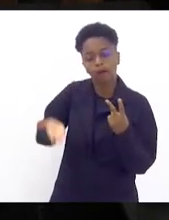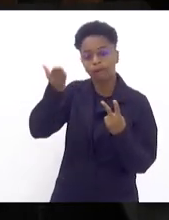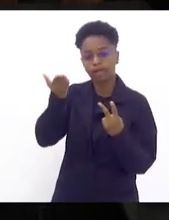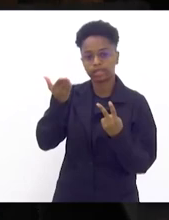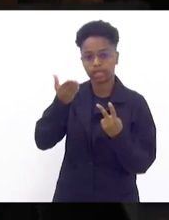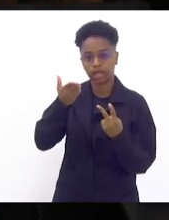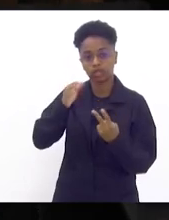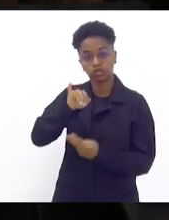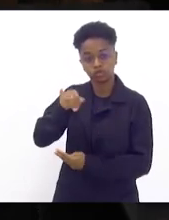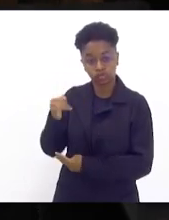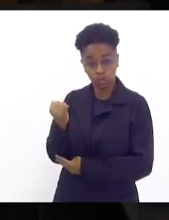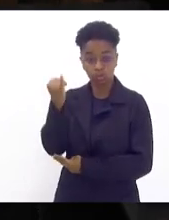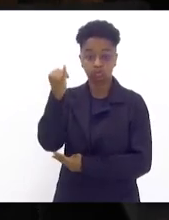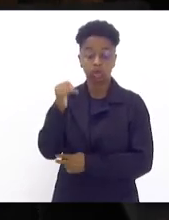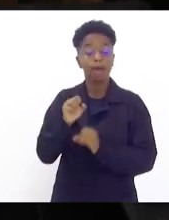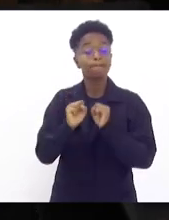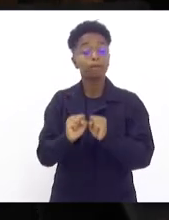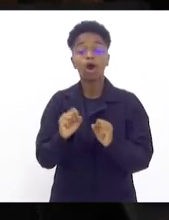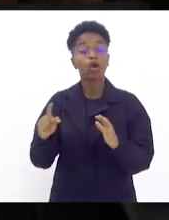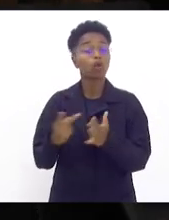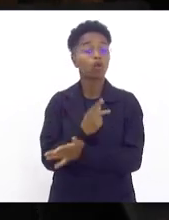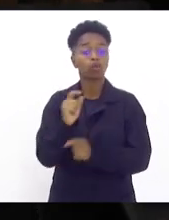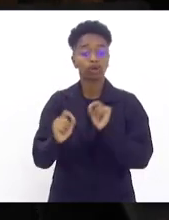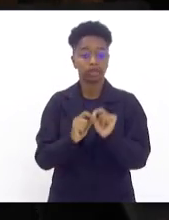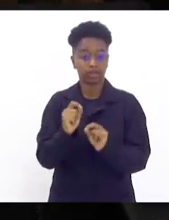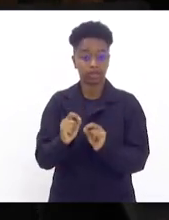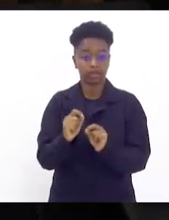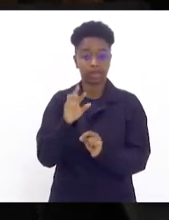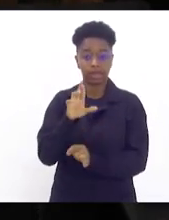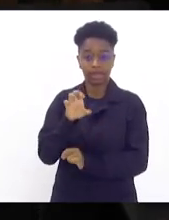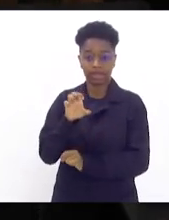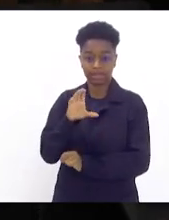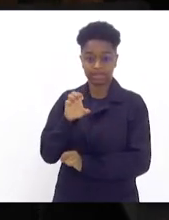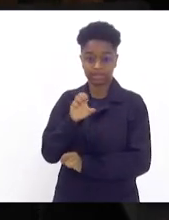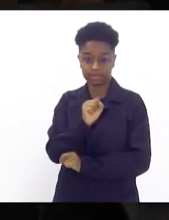pode propiciar a recessão.